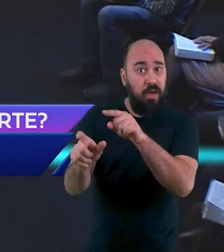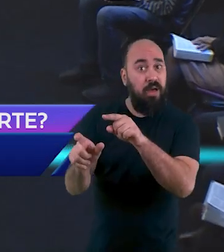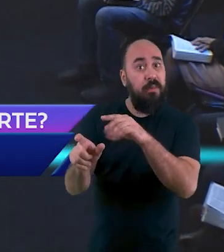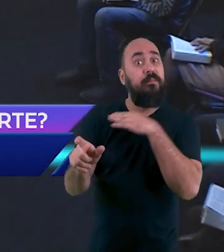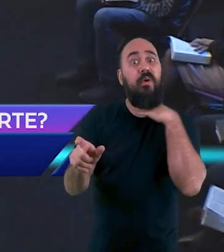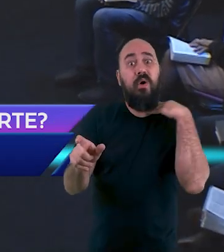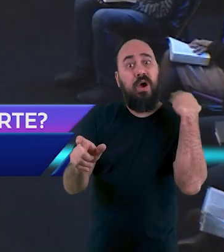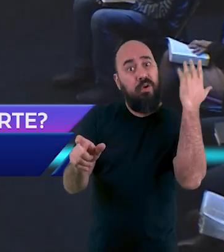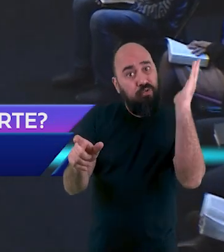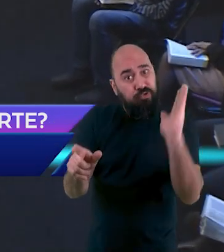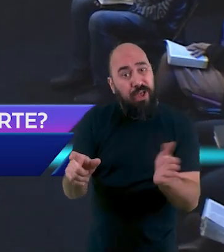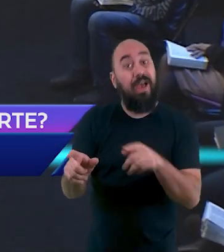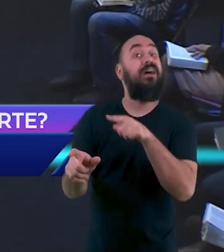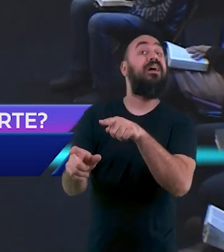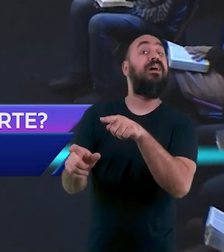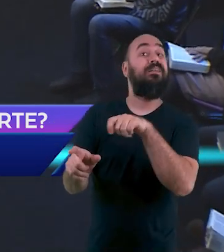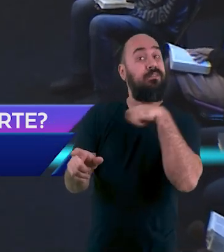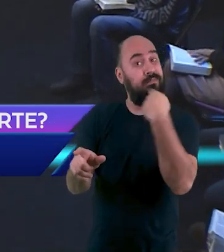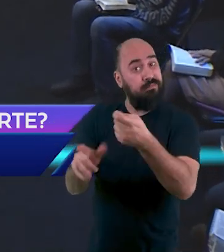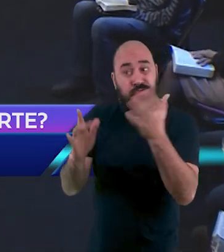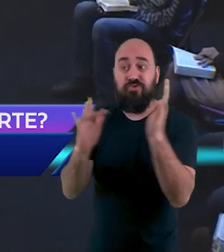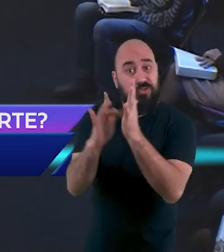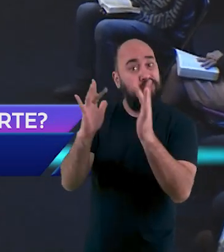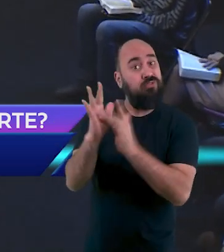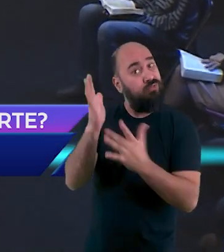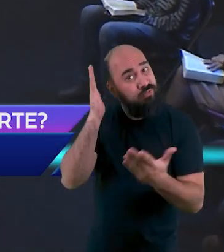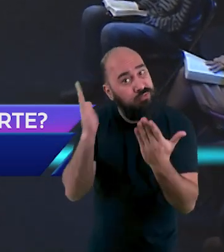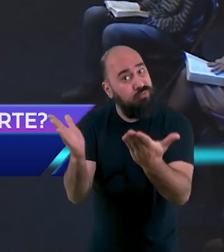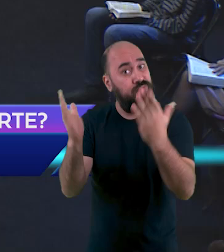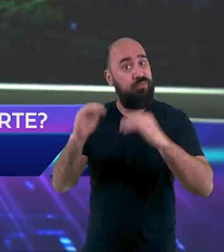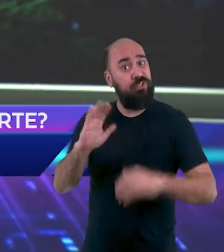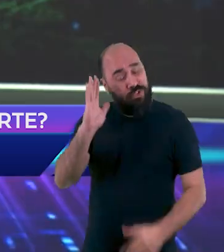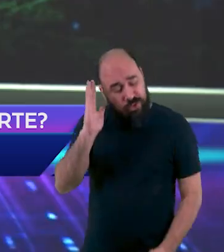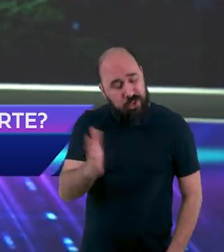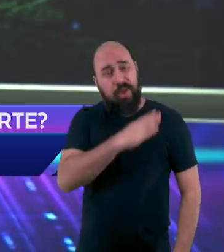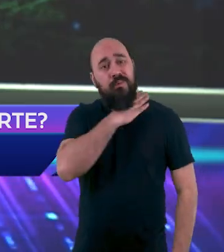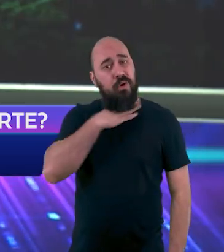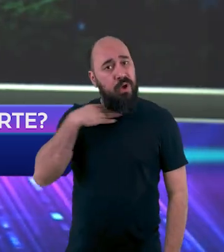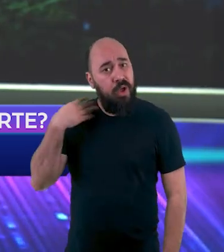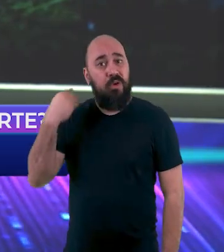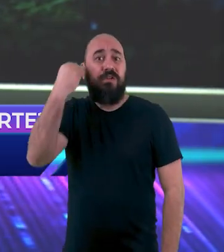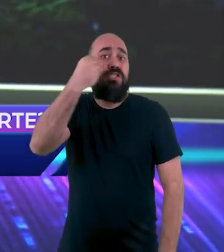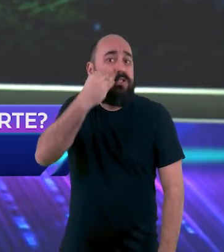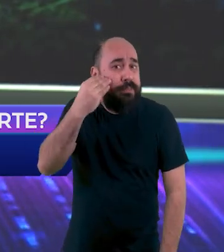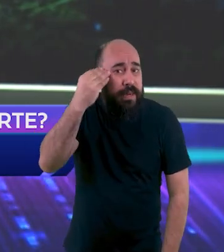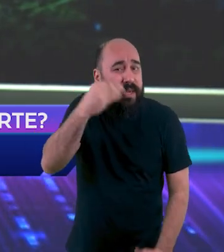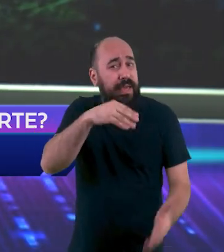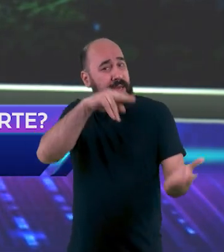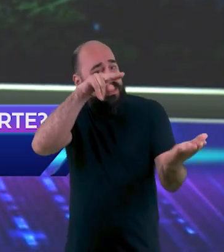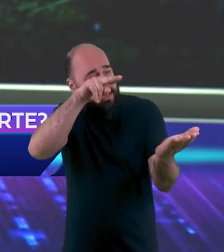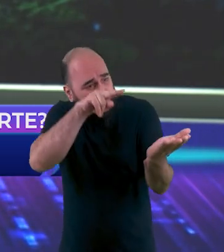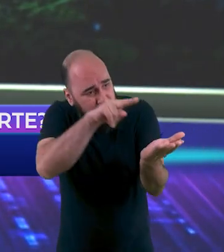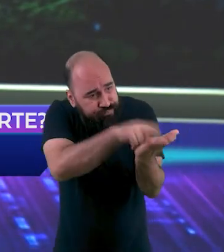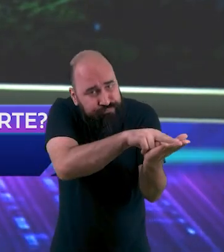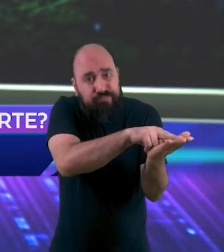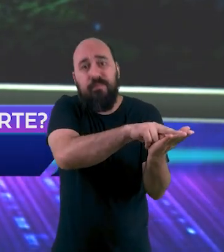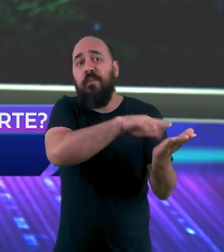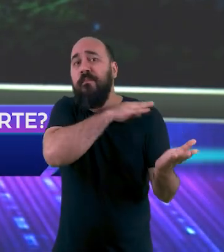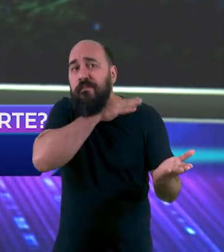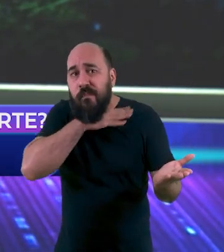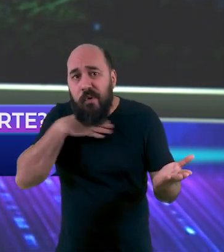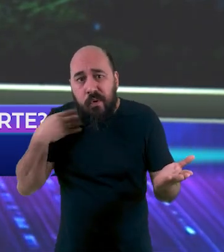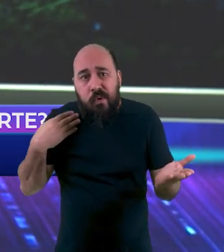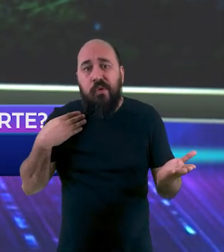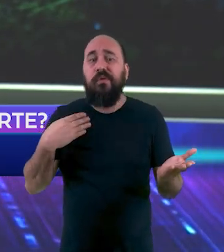Jesus. Porque ele passou pela experiência da morte. E agora pode nos mostrar exatamente o que